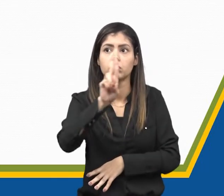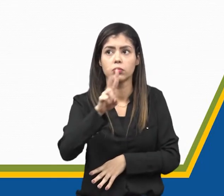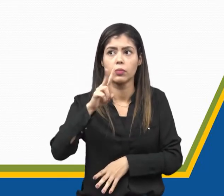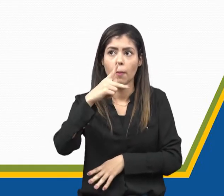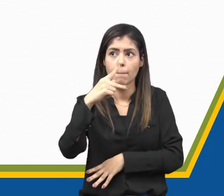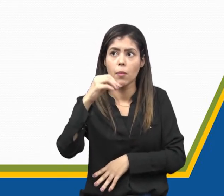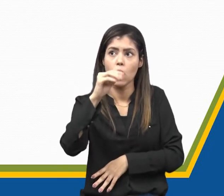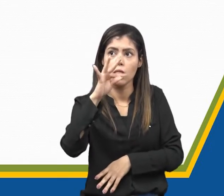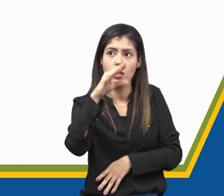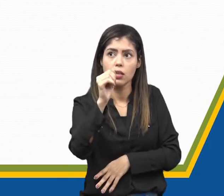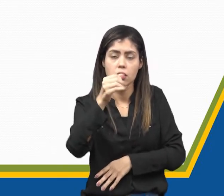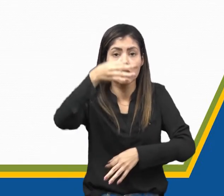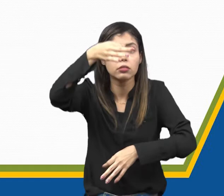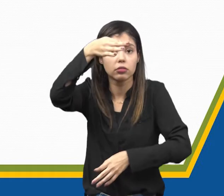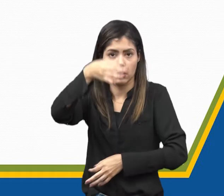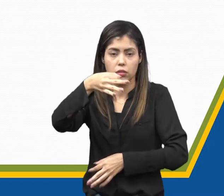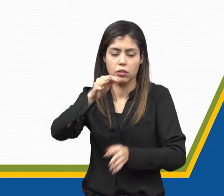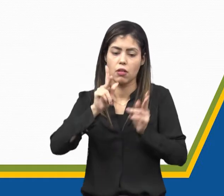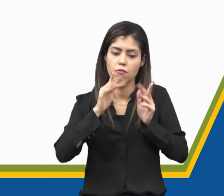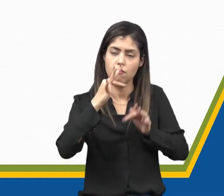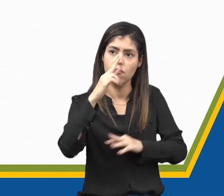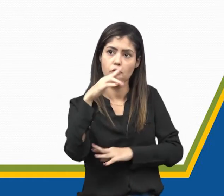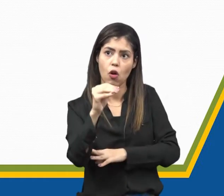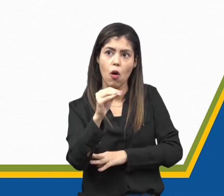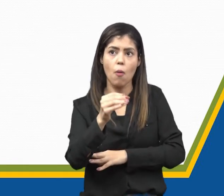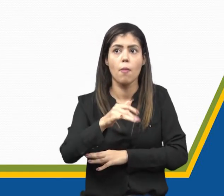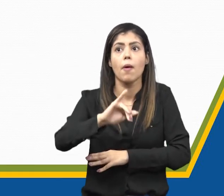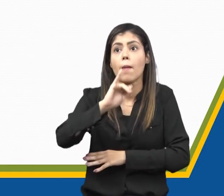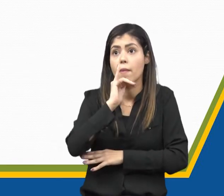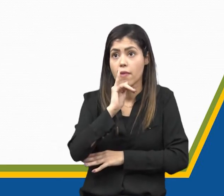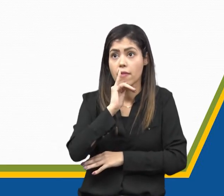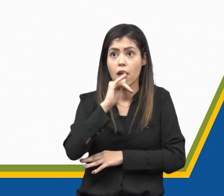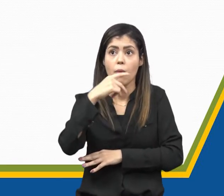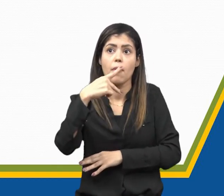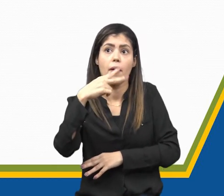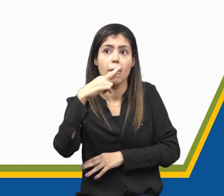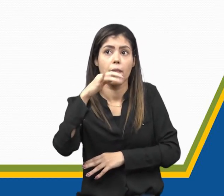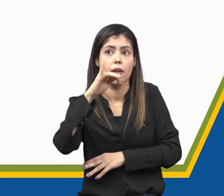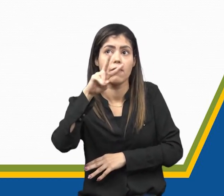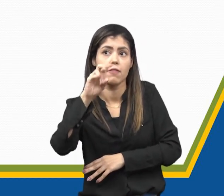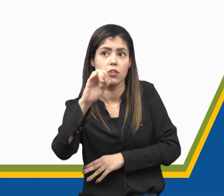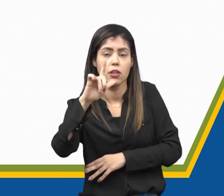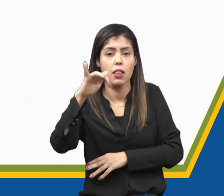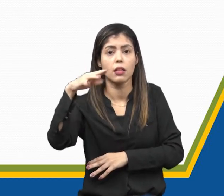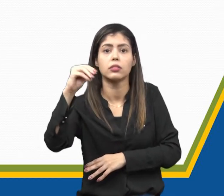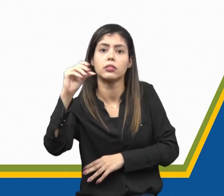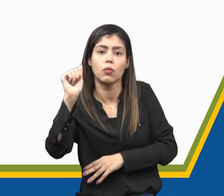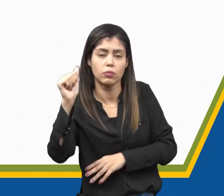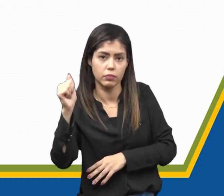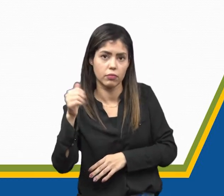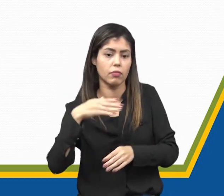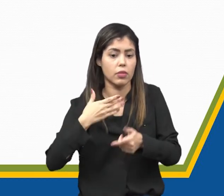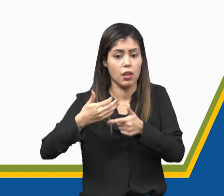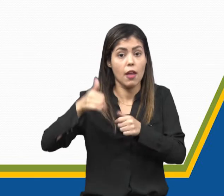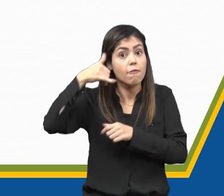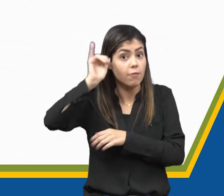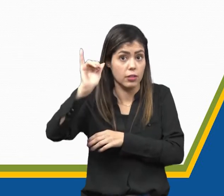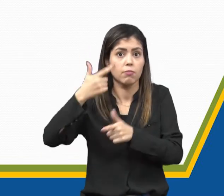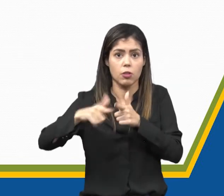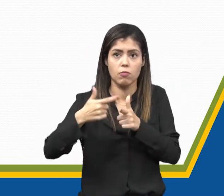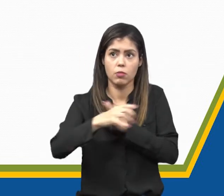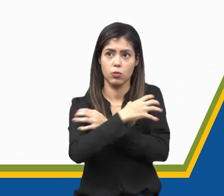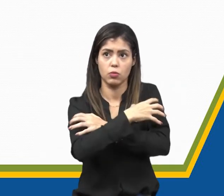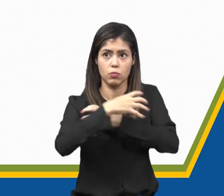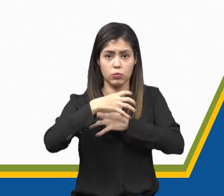forma segura e eficiente. Aqui tem um testezinho de mobilidade de ombro. Ela previne lesões,